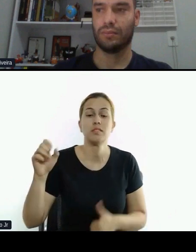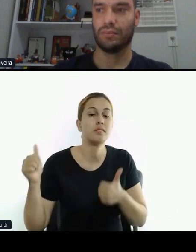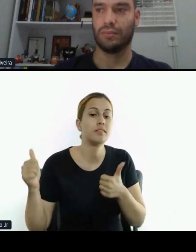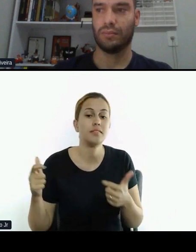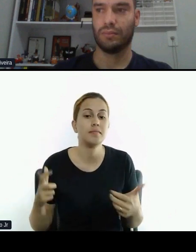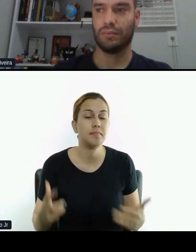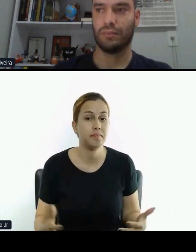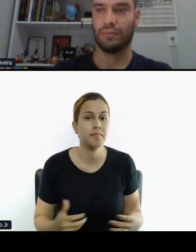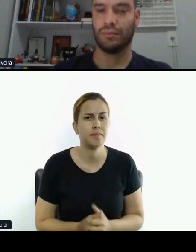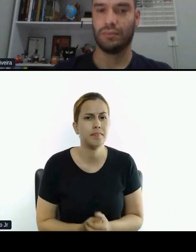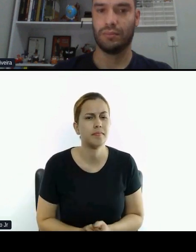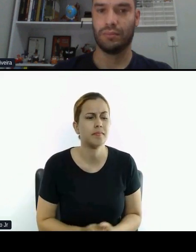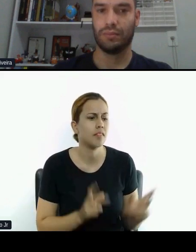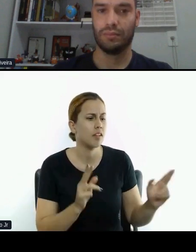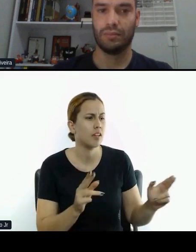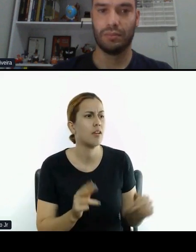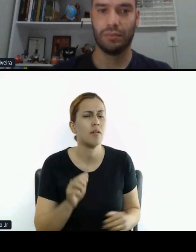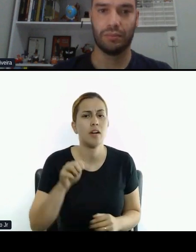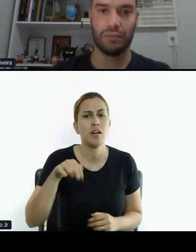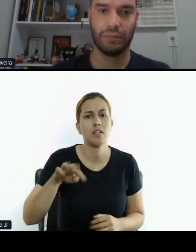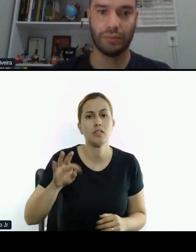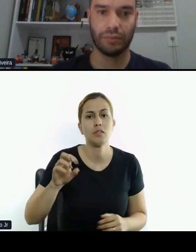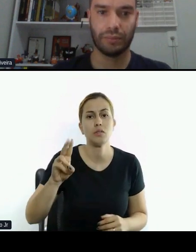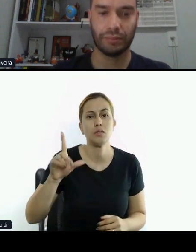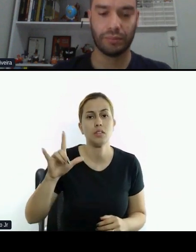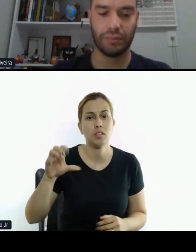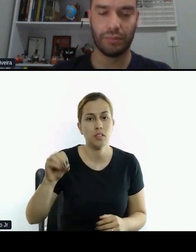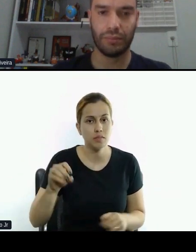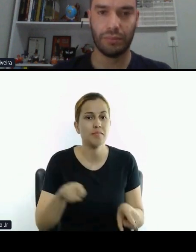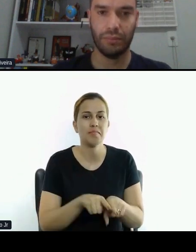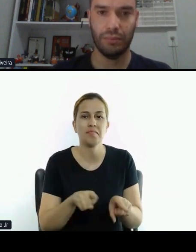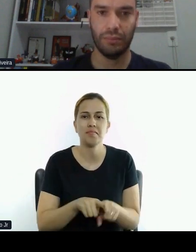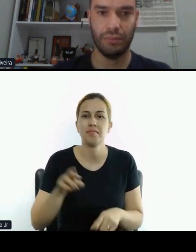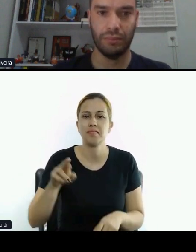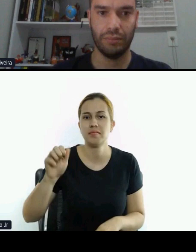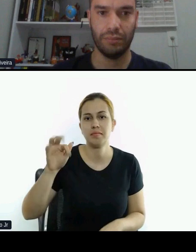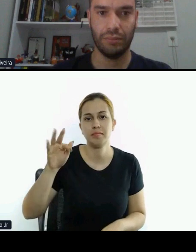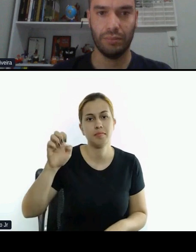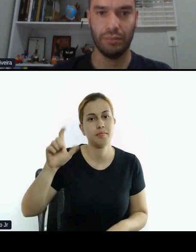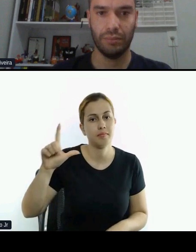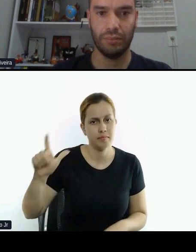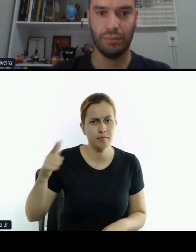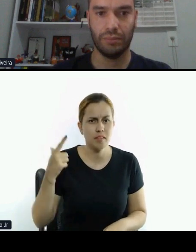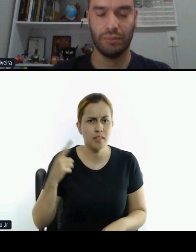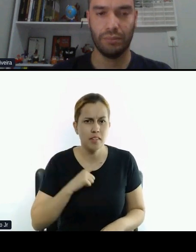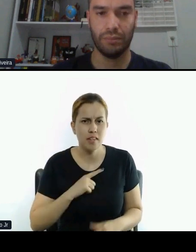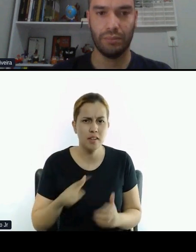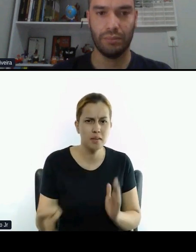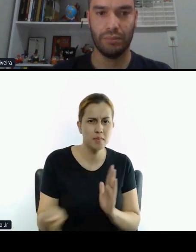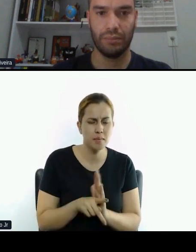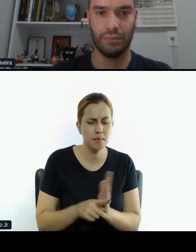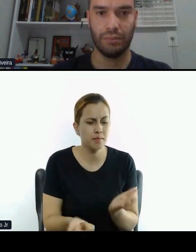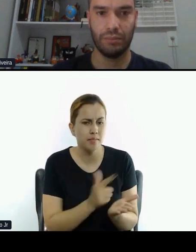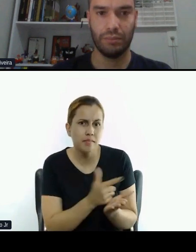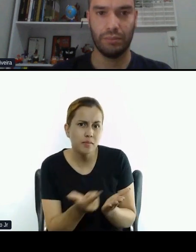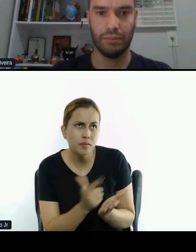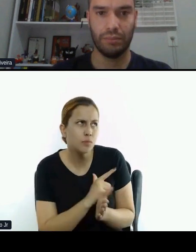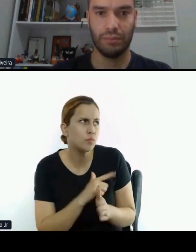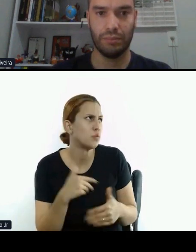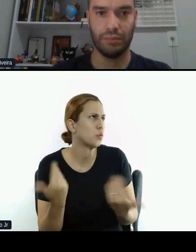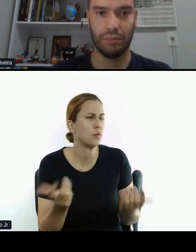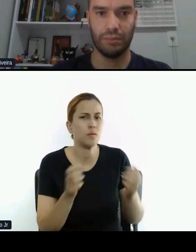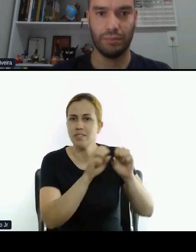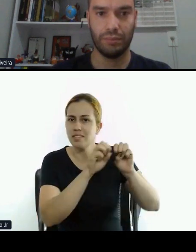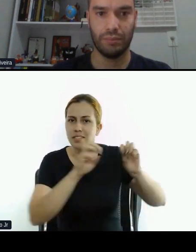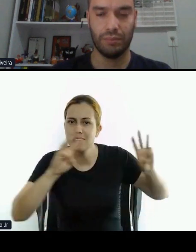o Antúlio quanto você, Rafael, teriam alguma recomendação de literatura, site, acho que vocês tiverem algum